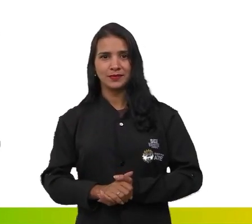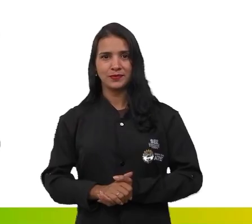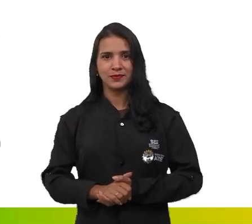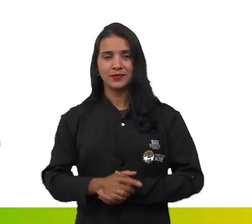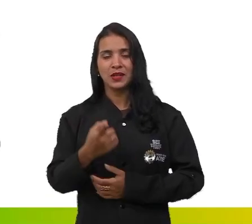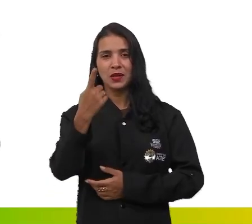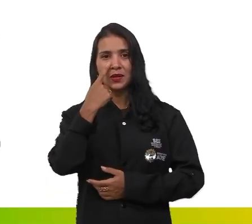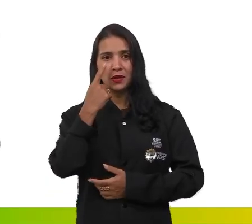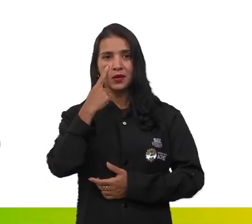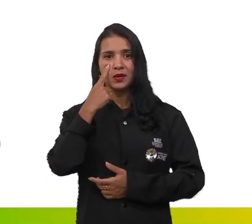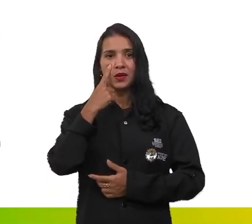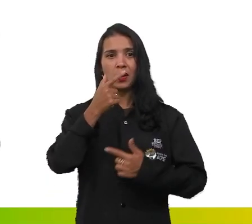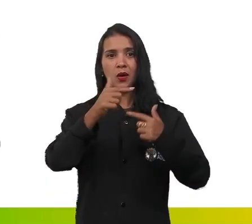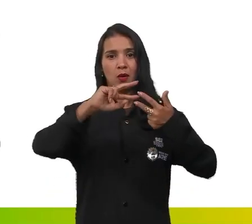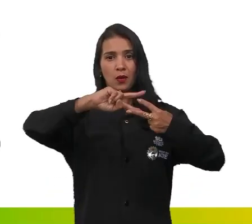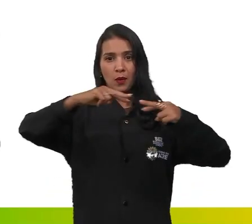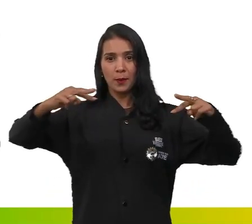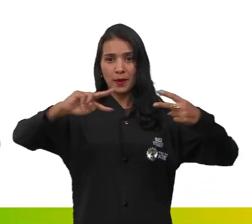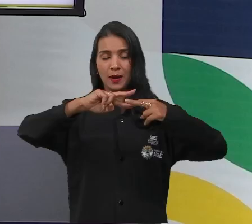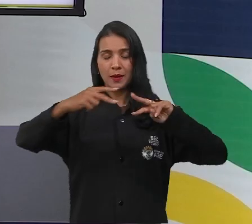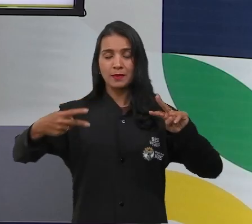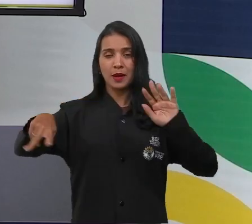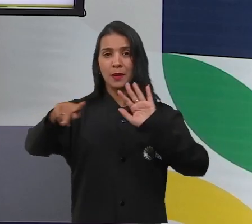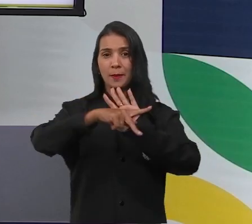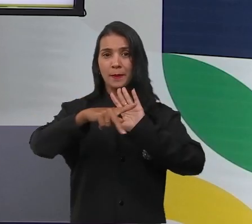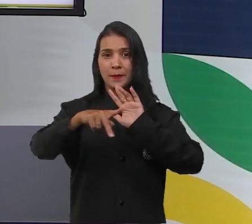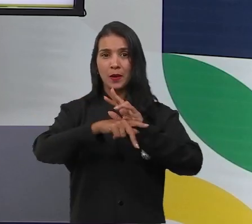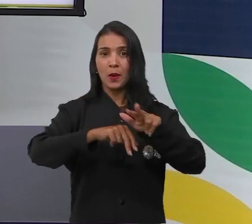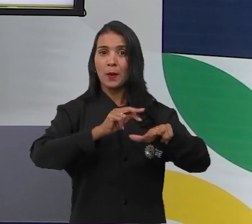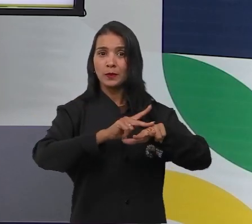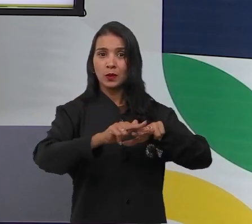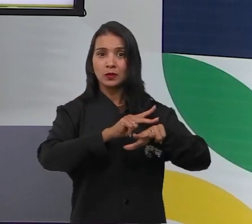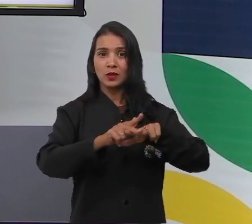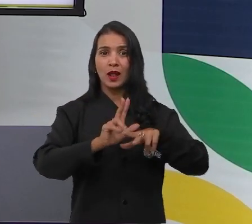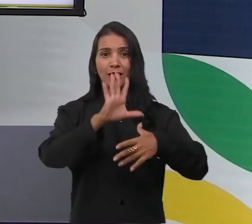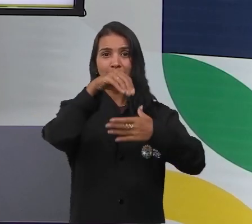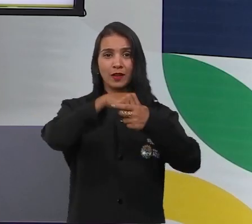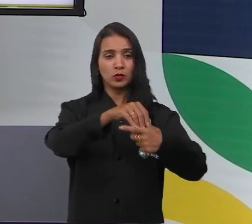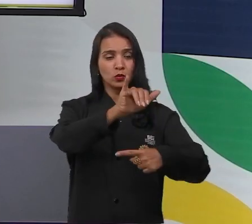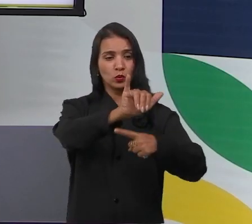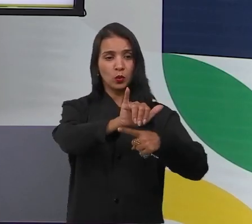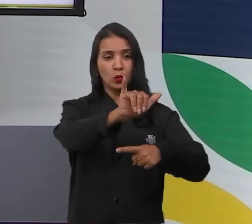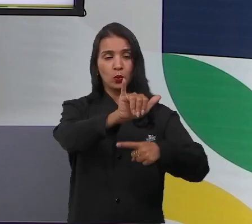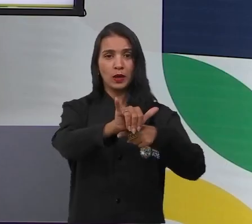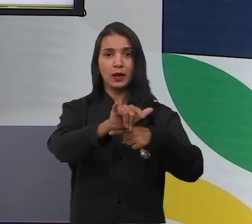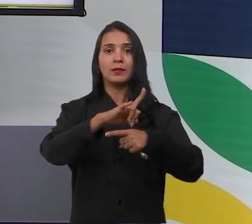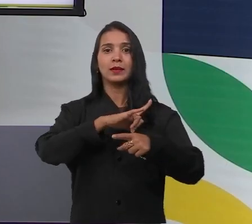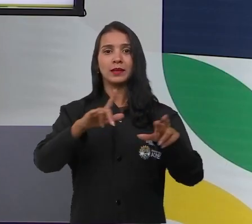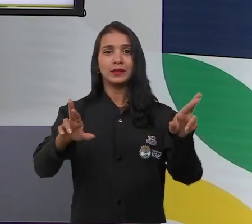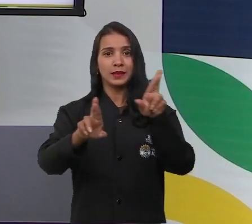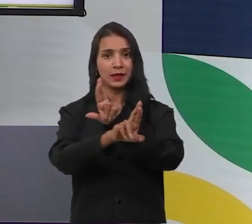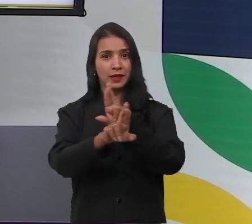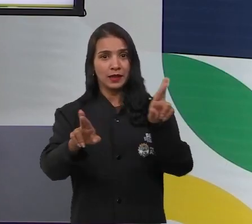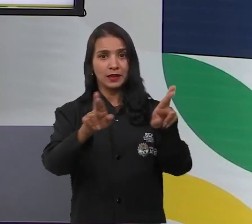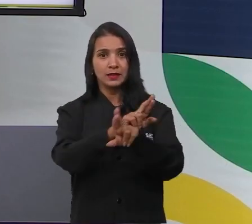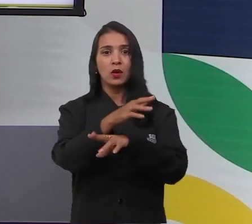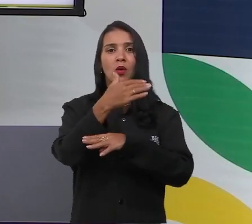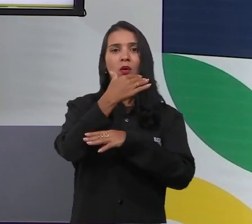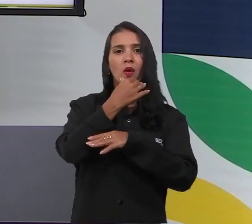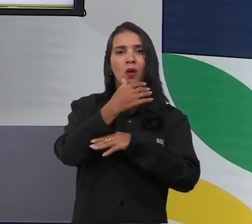herança restrita ao sexo, ou seja, é no Y. Isso tem a ver com os homens passando para os outros